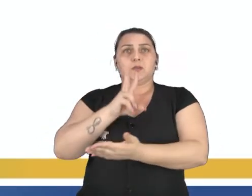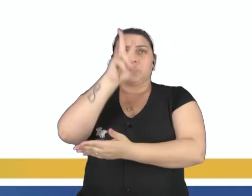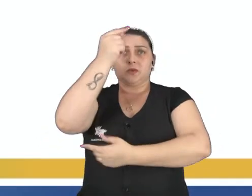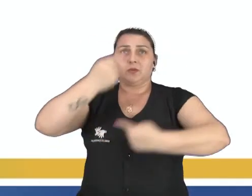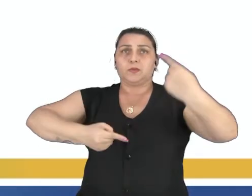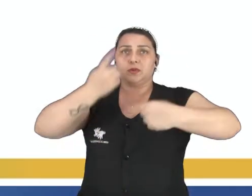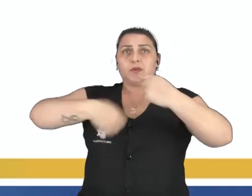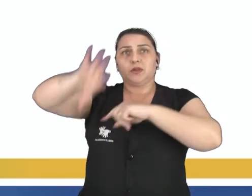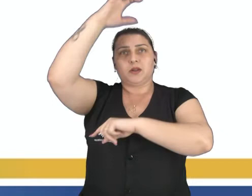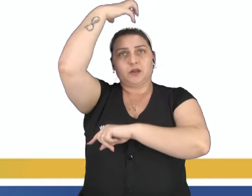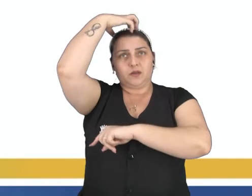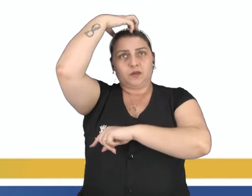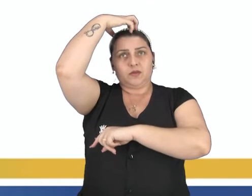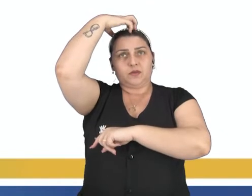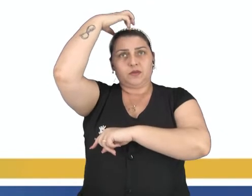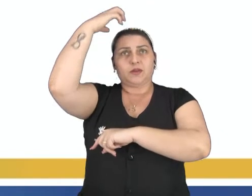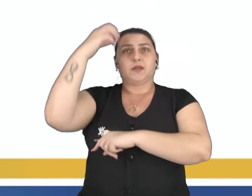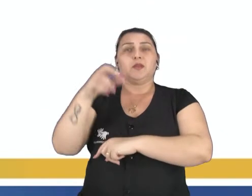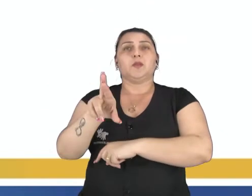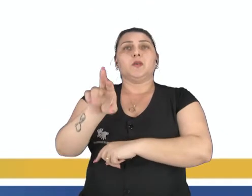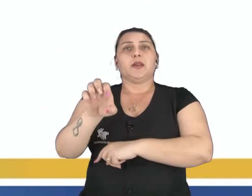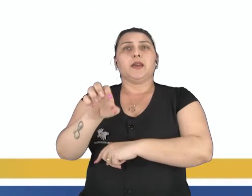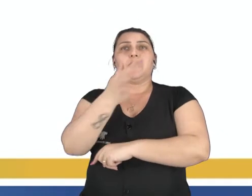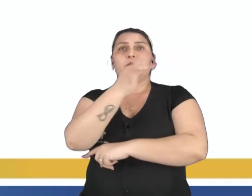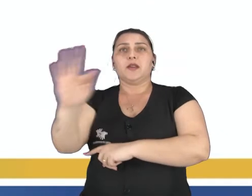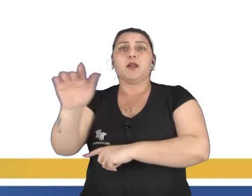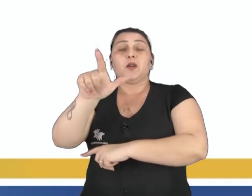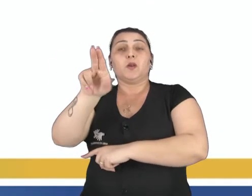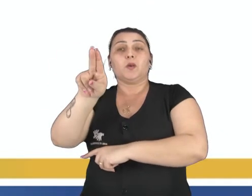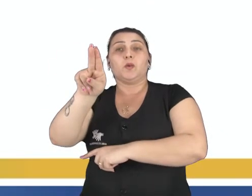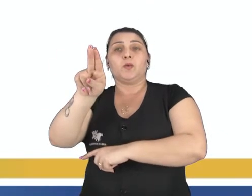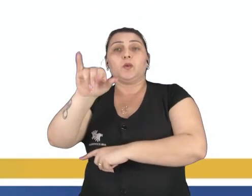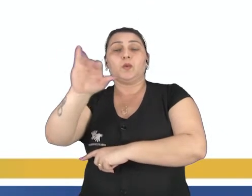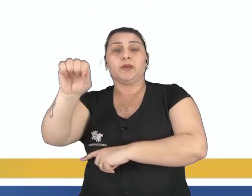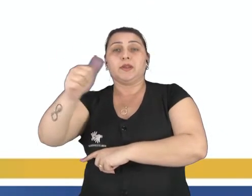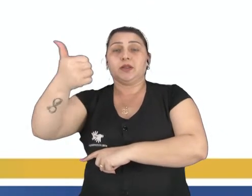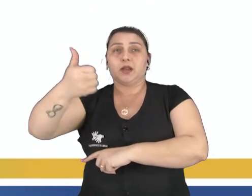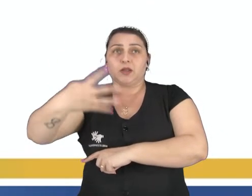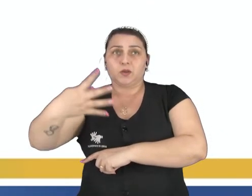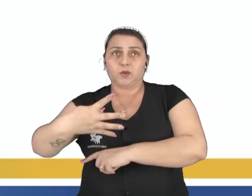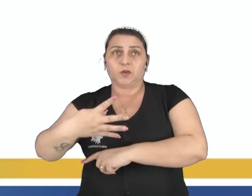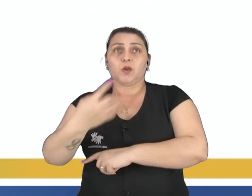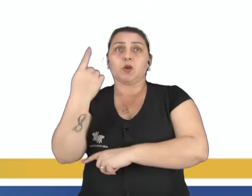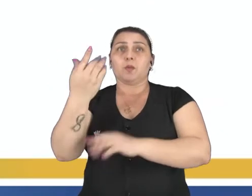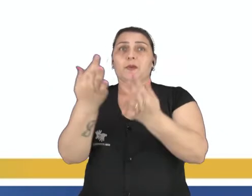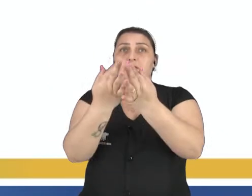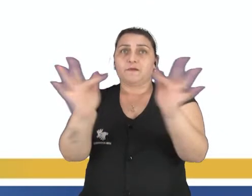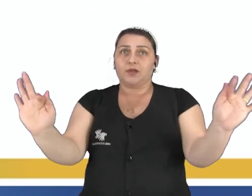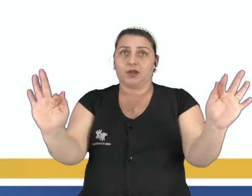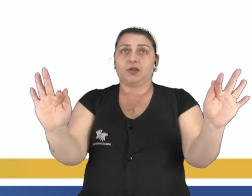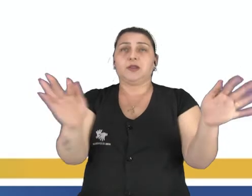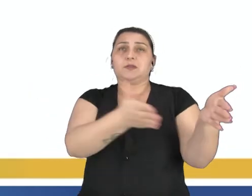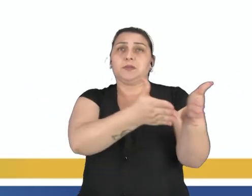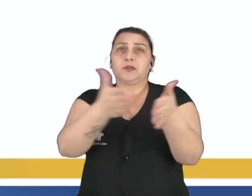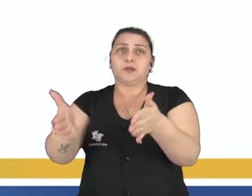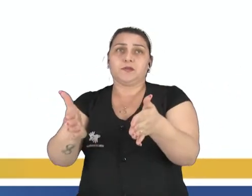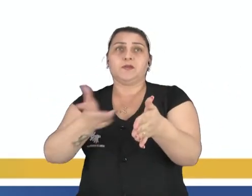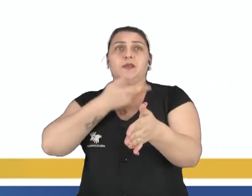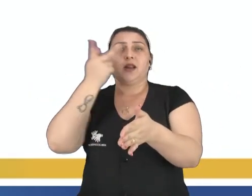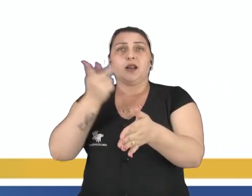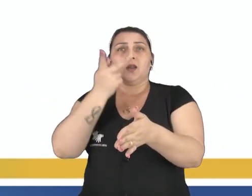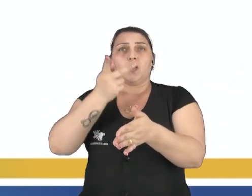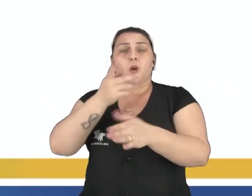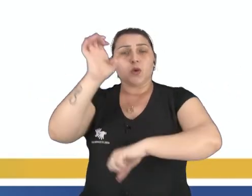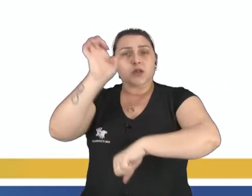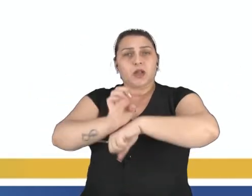poder político real, como foi o caso do rei francês Luís XIV, que simbolizou em uma frase esse período, dizendo